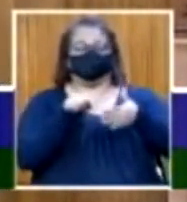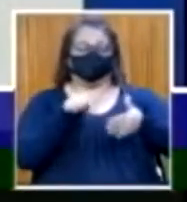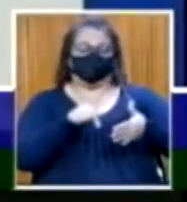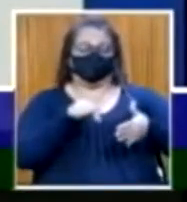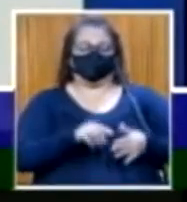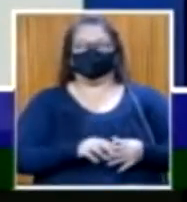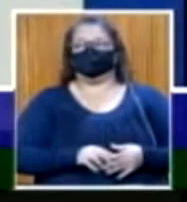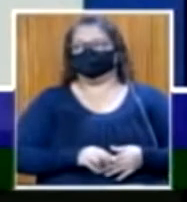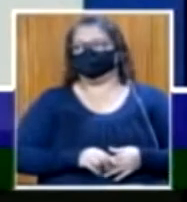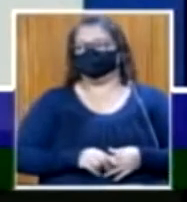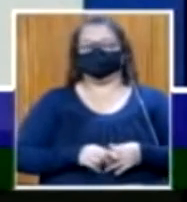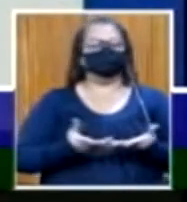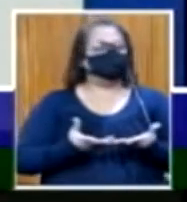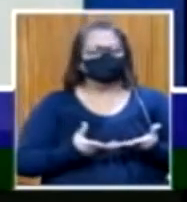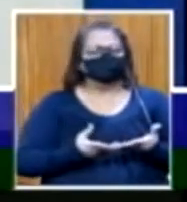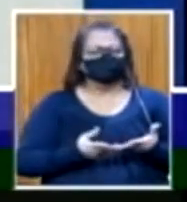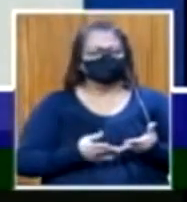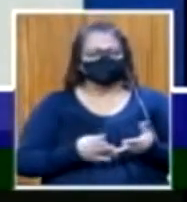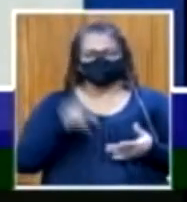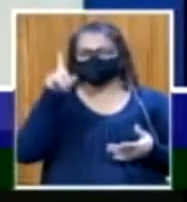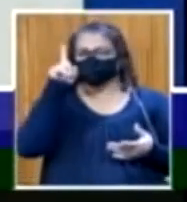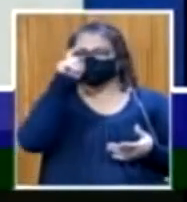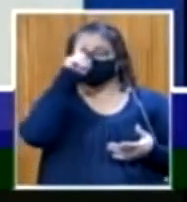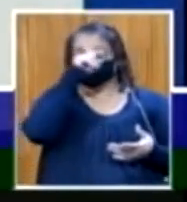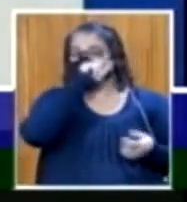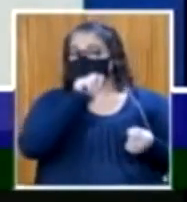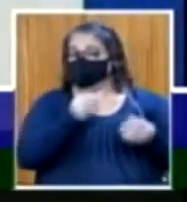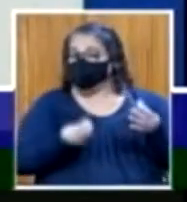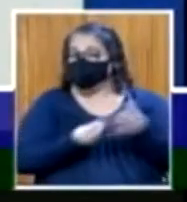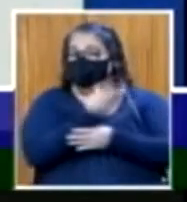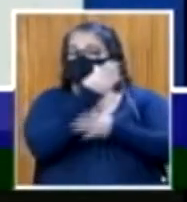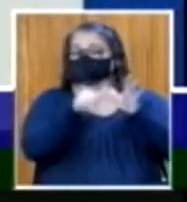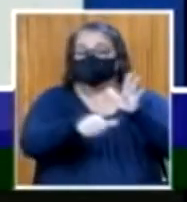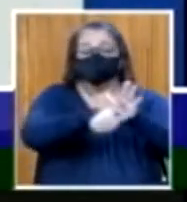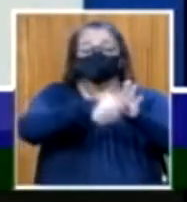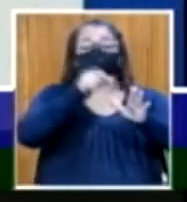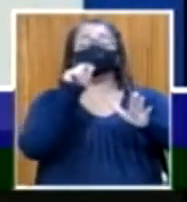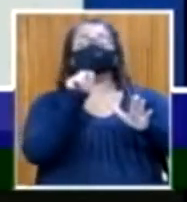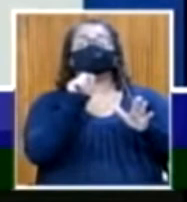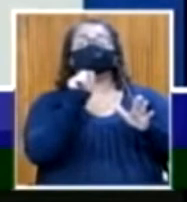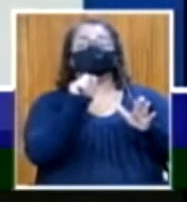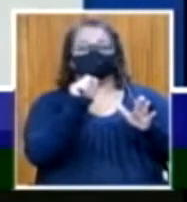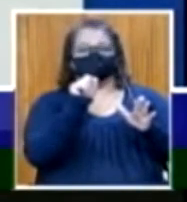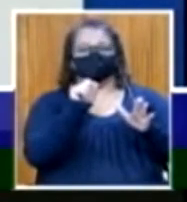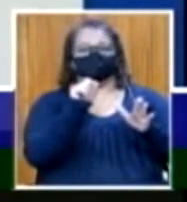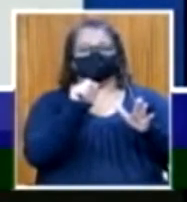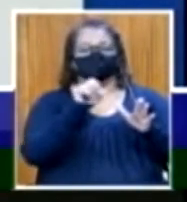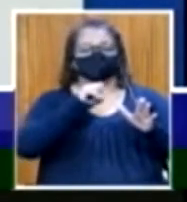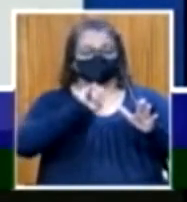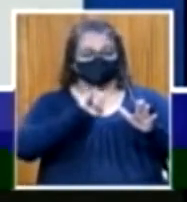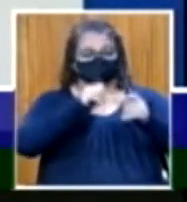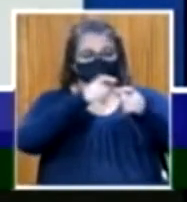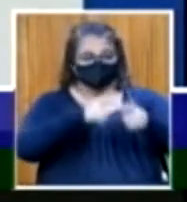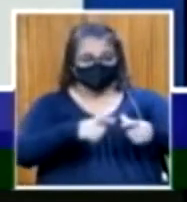aqui nos reflexos que isso vai gerar, o primeiro deles, óbvio, se